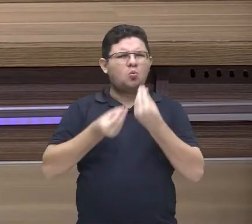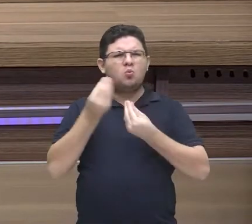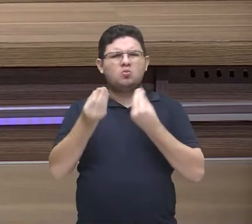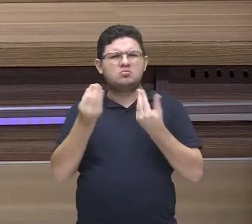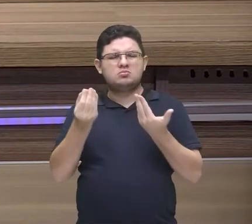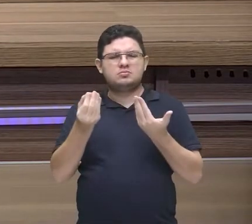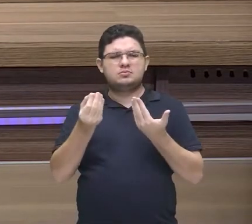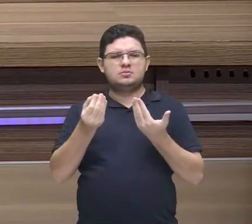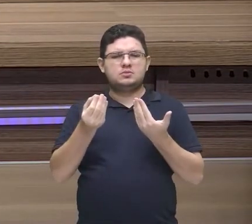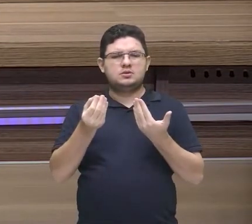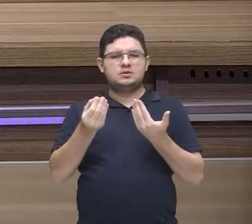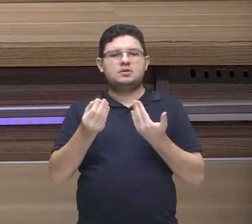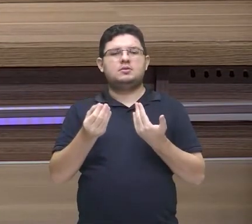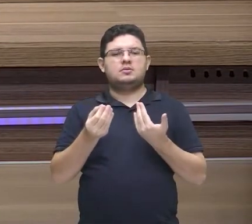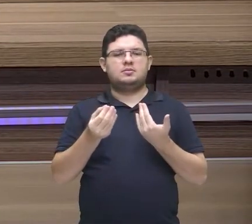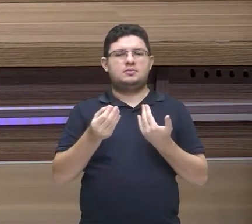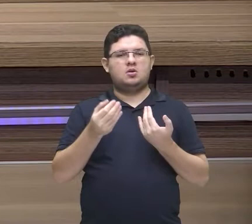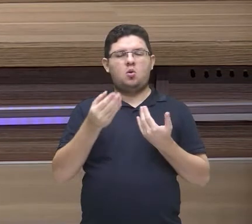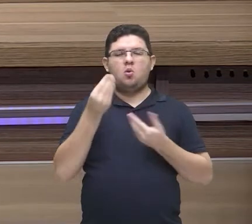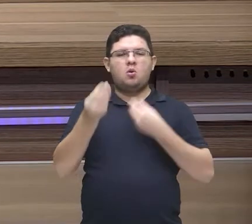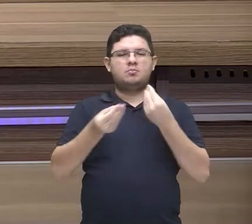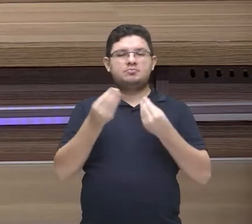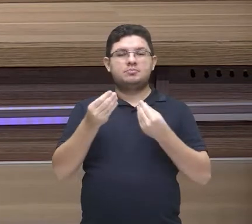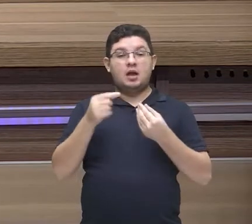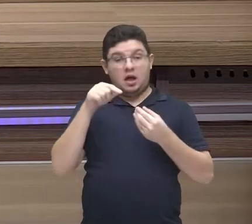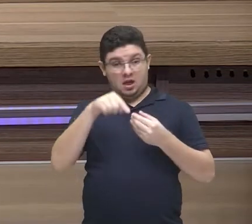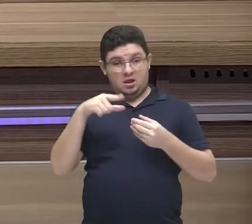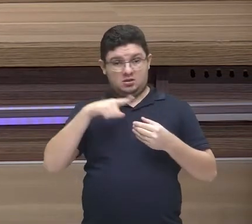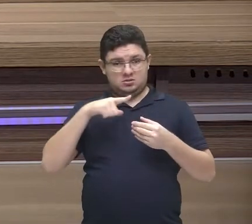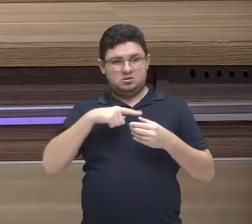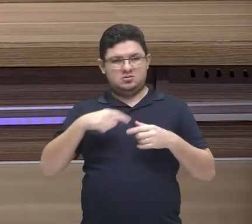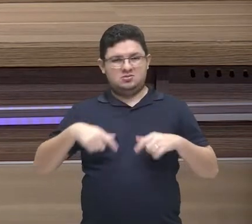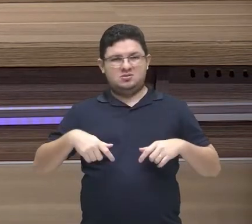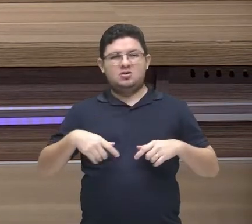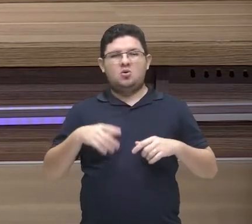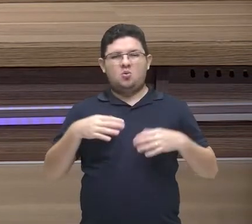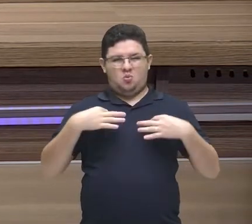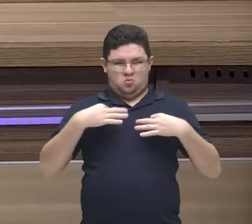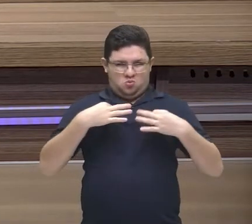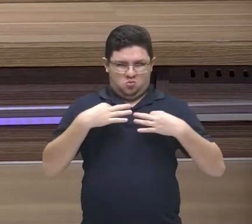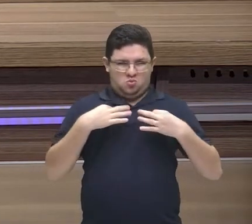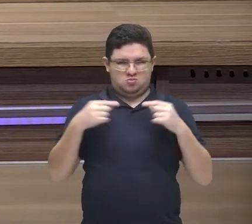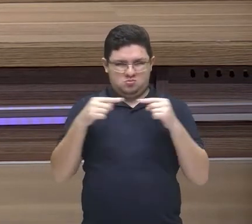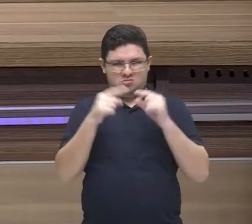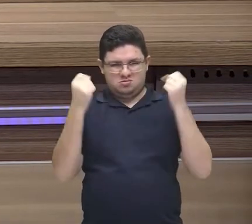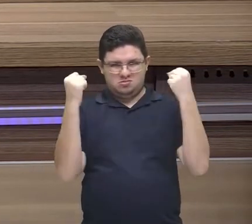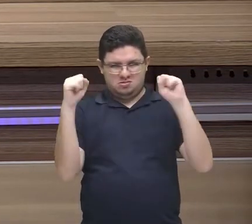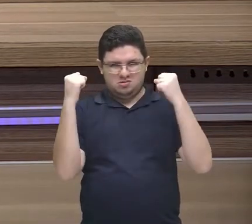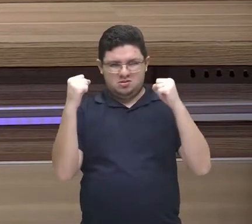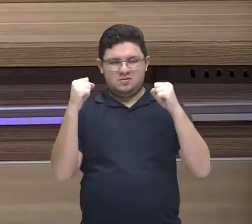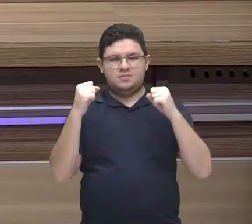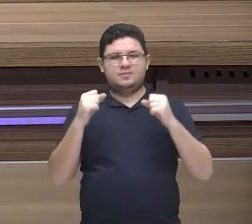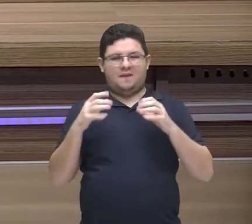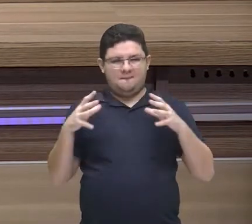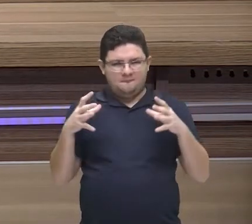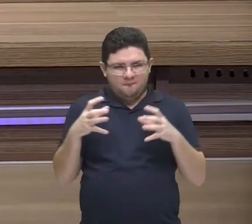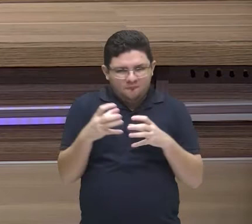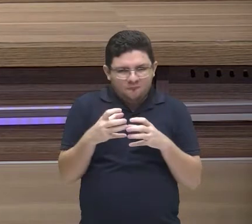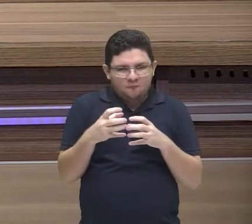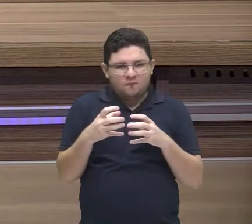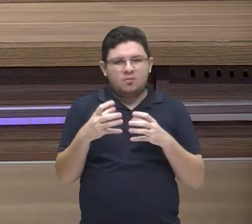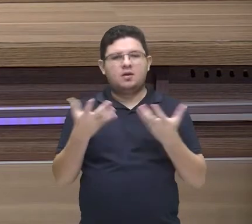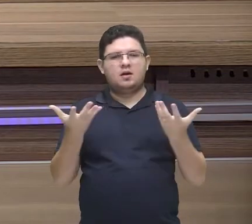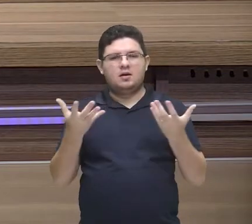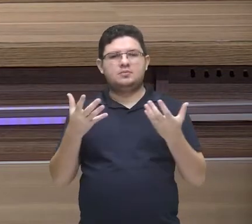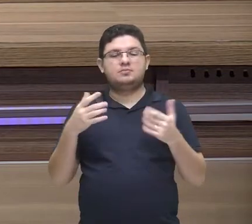Aí ela, como ela estava com essas bermudas de educação física, apertada, né? Ela olhou, aí disse, está toda suja, que não,